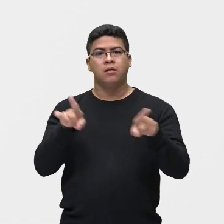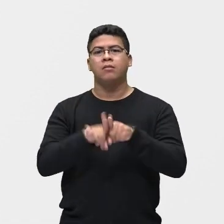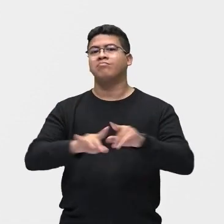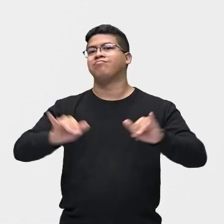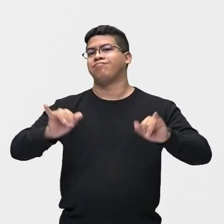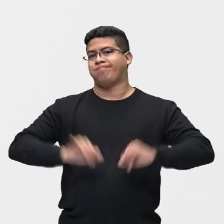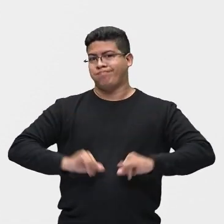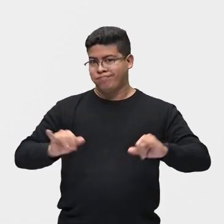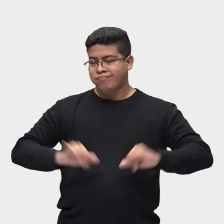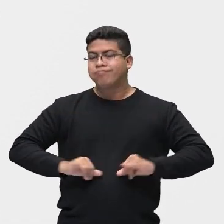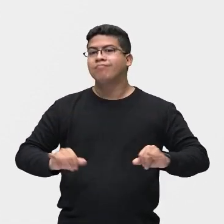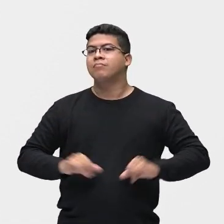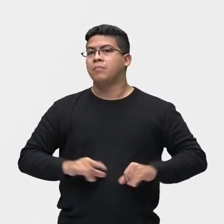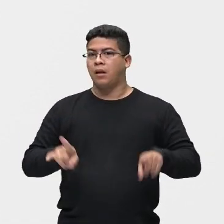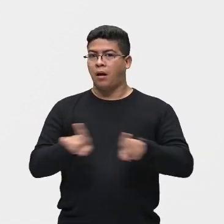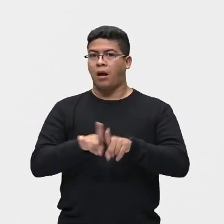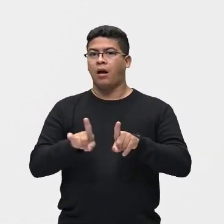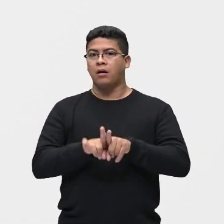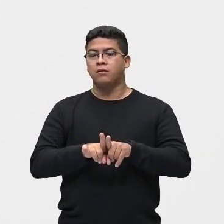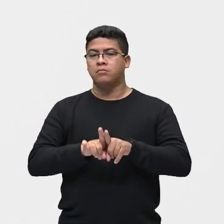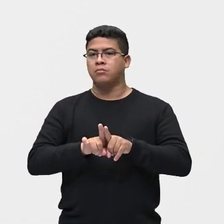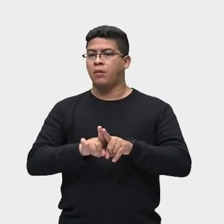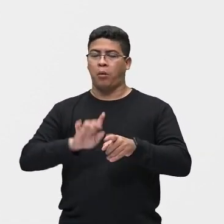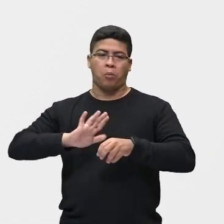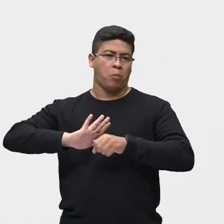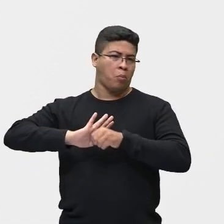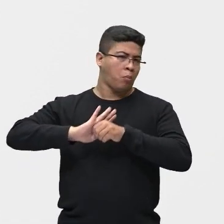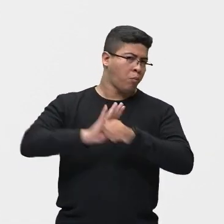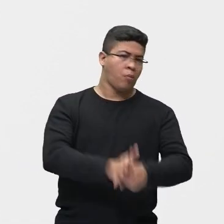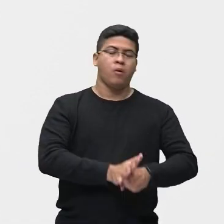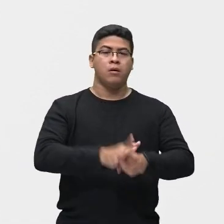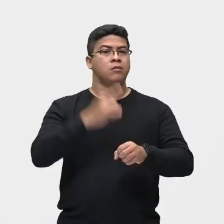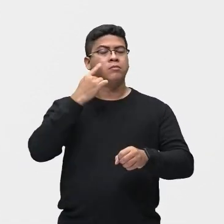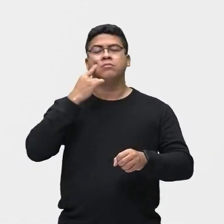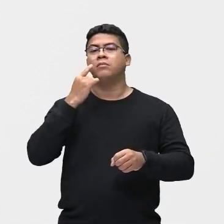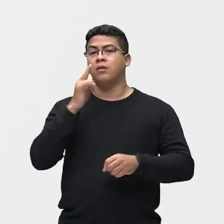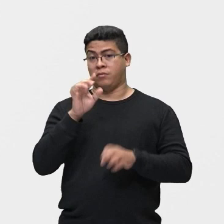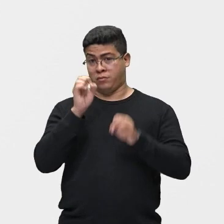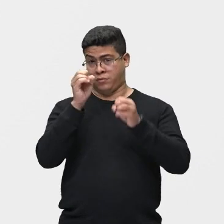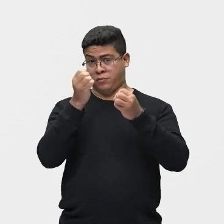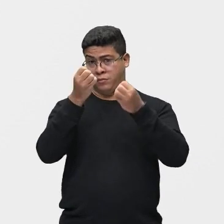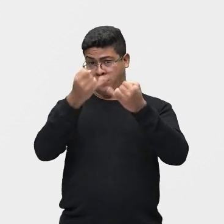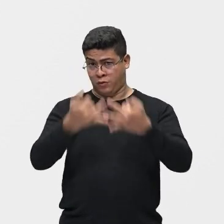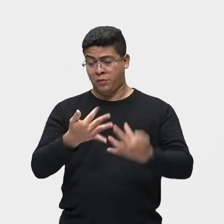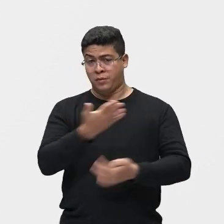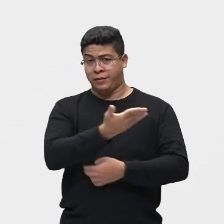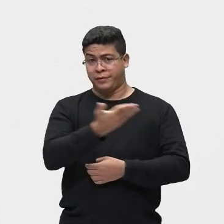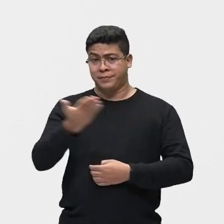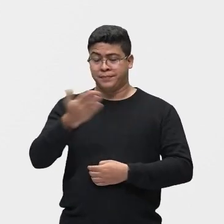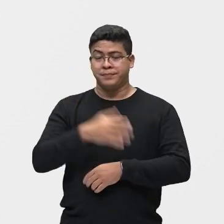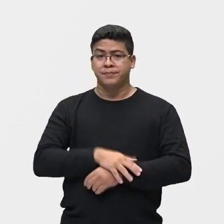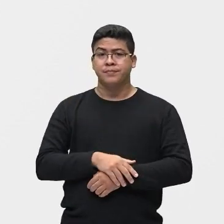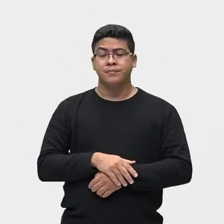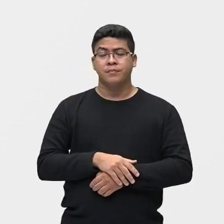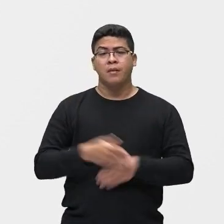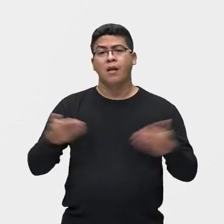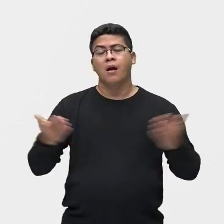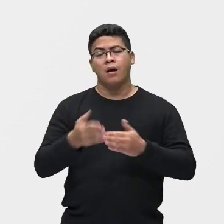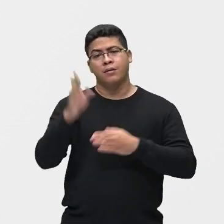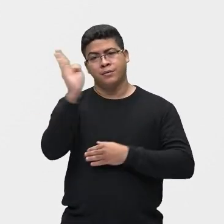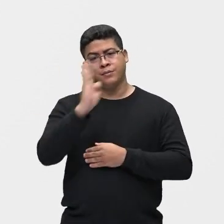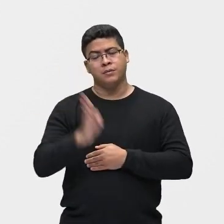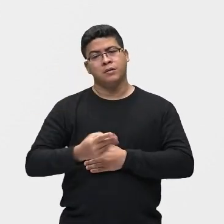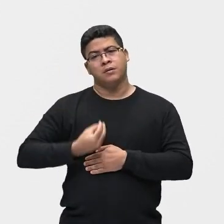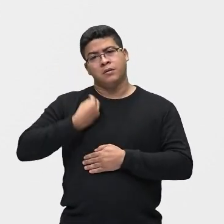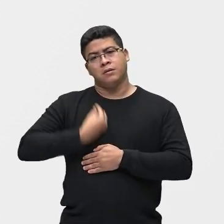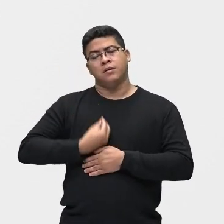sofrem fisicamente com o ódio. Vou explicar para vocês. ultimamente no Brasil nós estamos